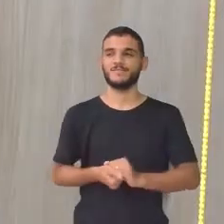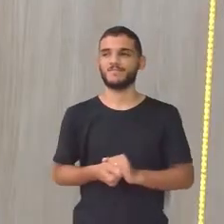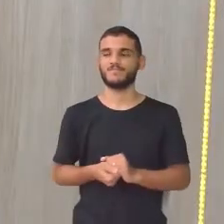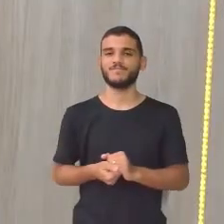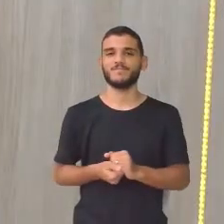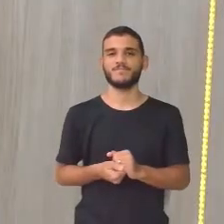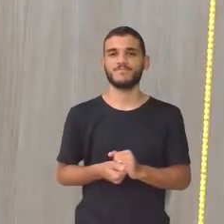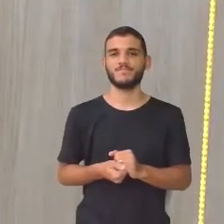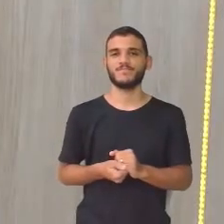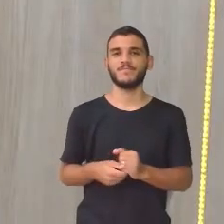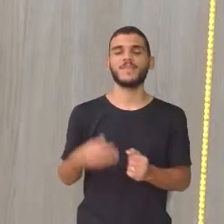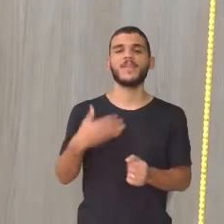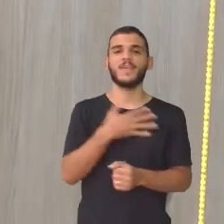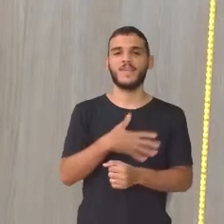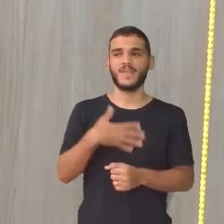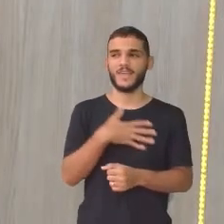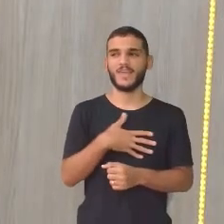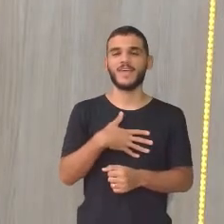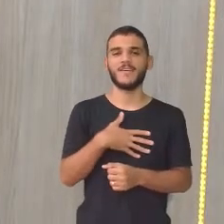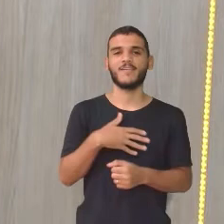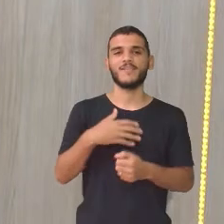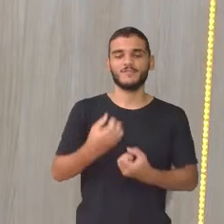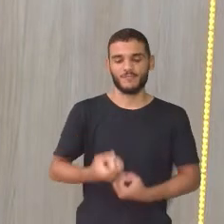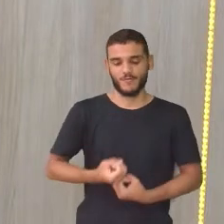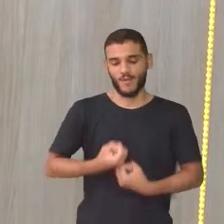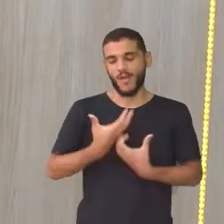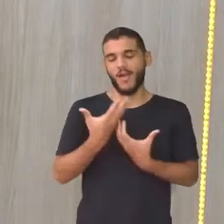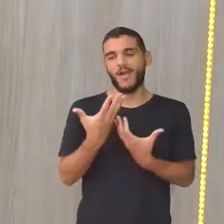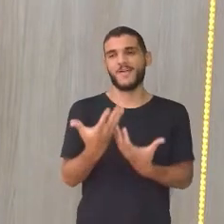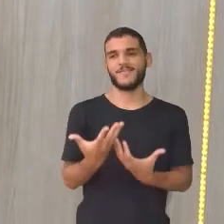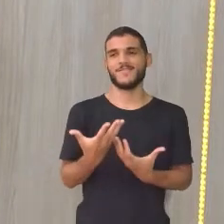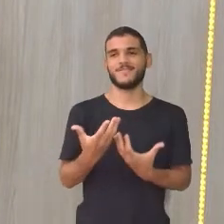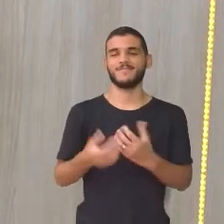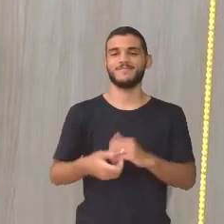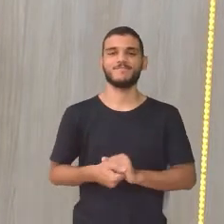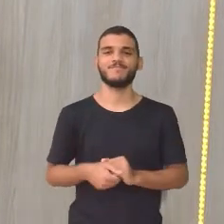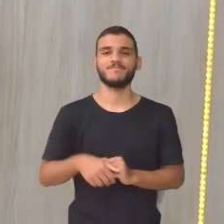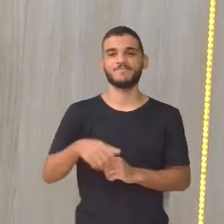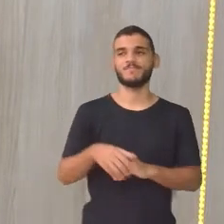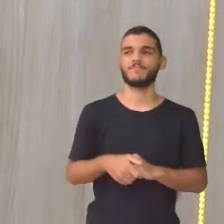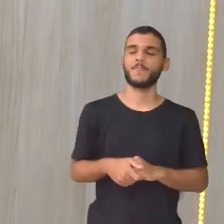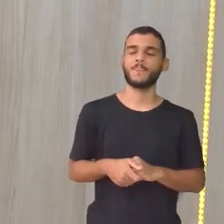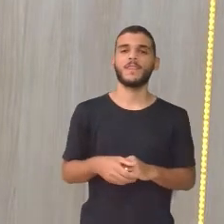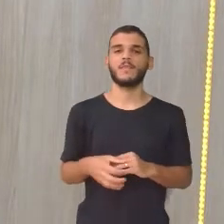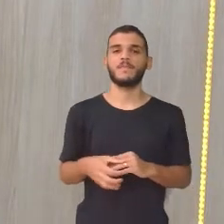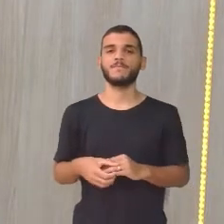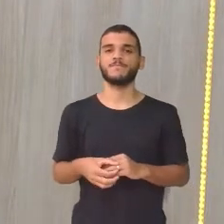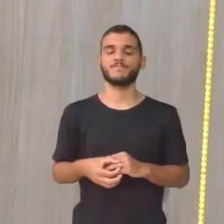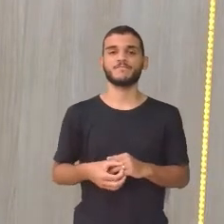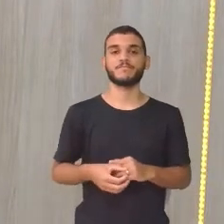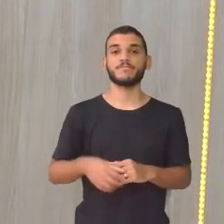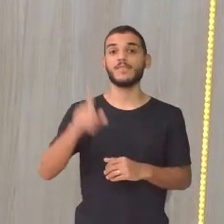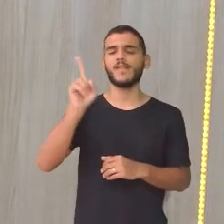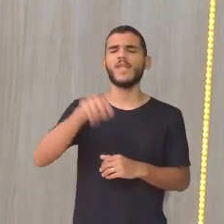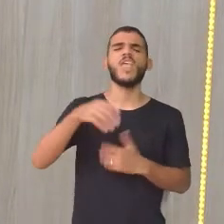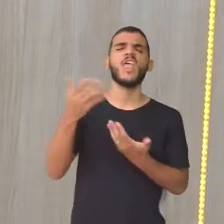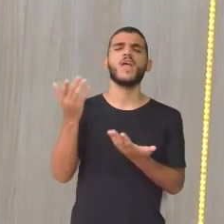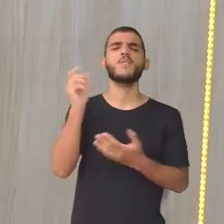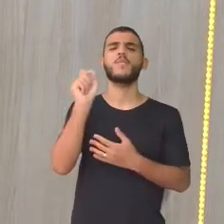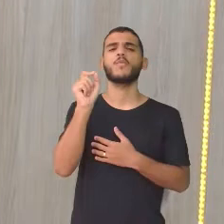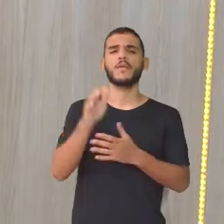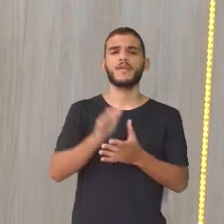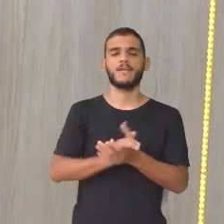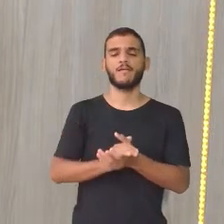Então, quem gosta de poema aqui, o poema, ele traz para a gente